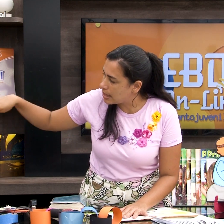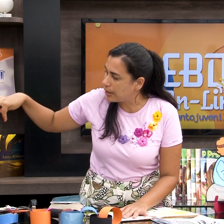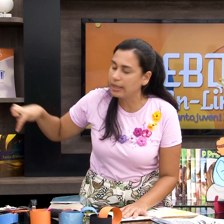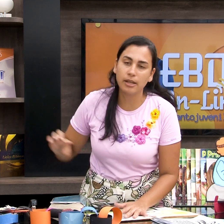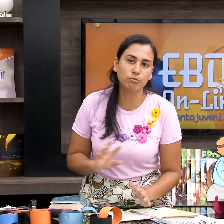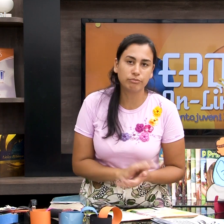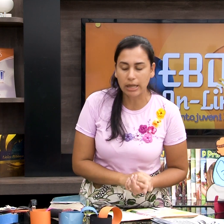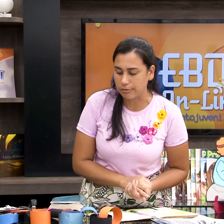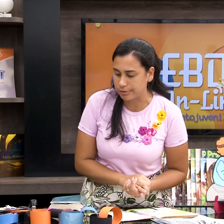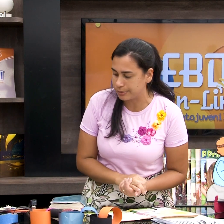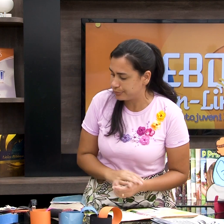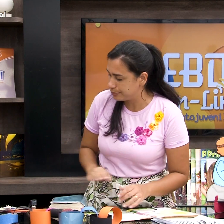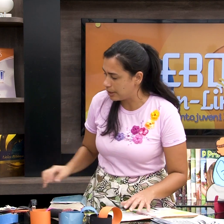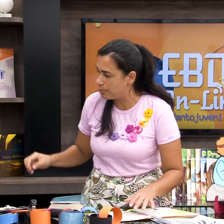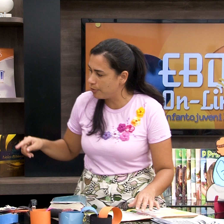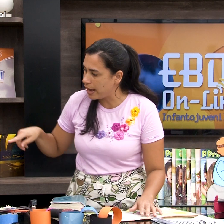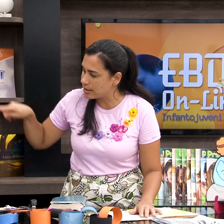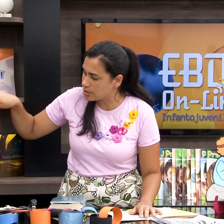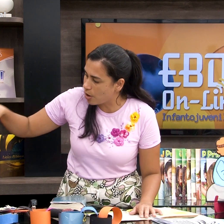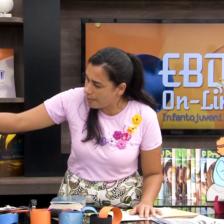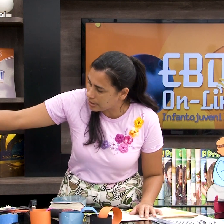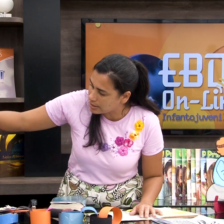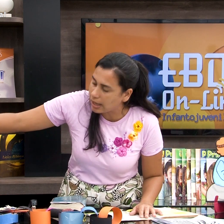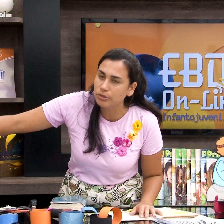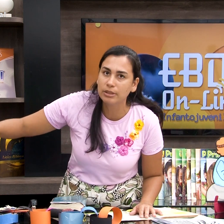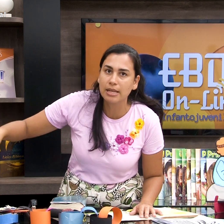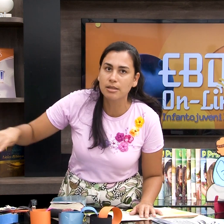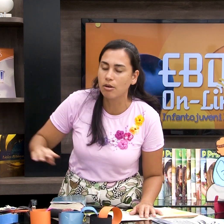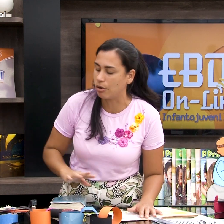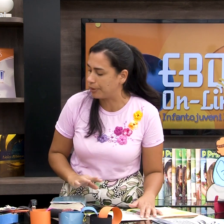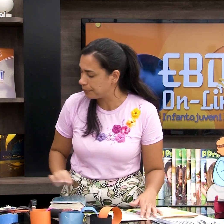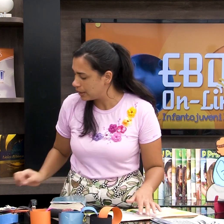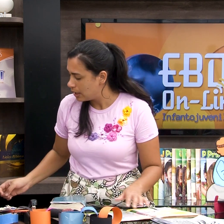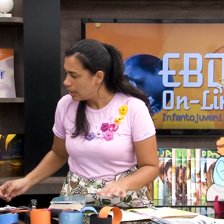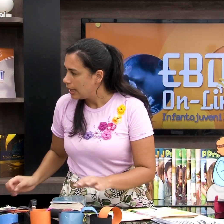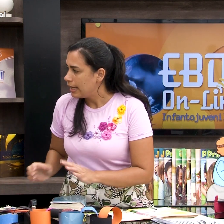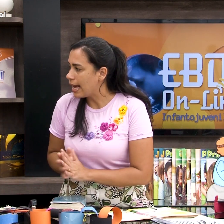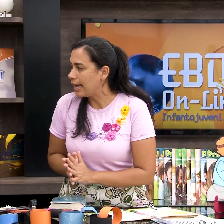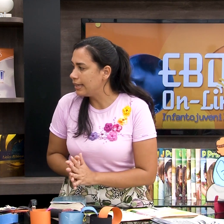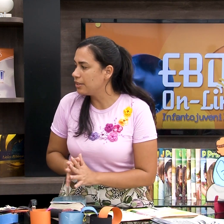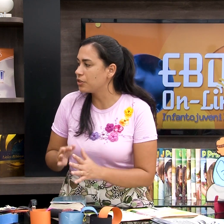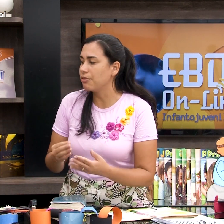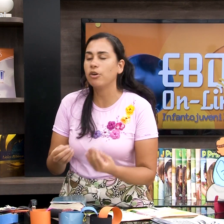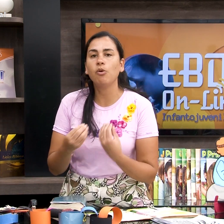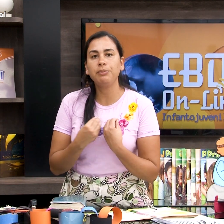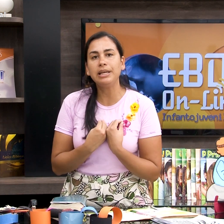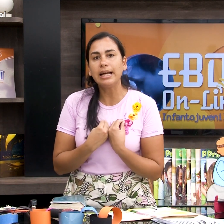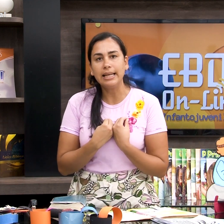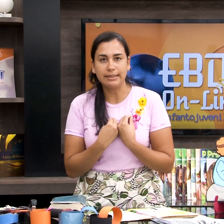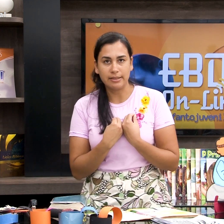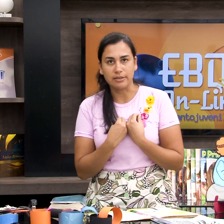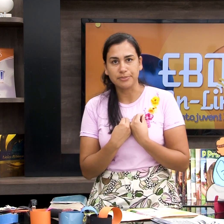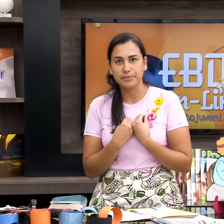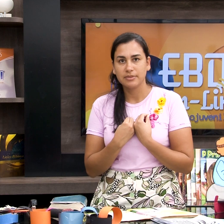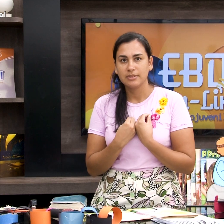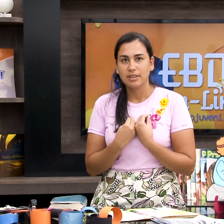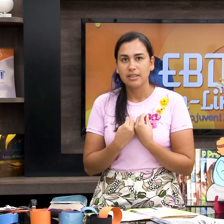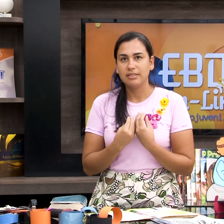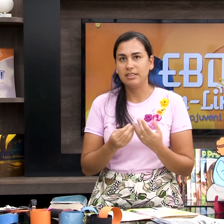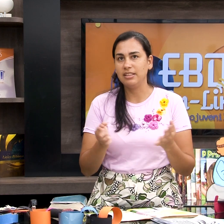Esse amassado aqui não tava, tá bom? Era só o amassado da sacola. E aí escrevi com minha